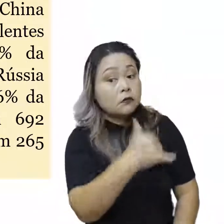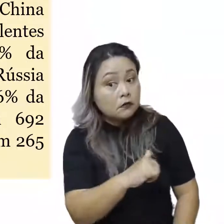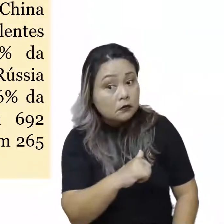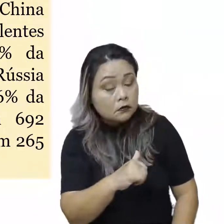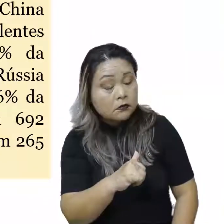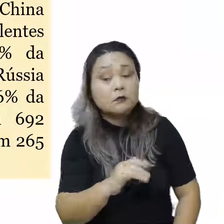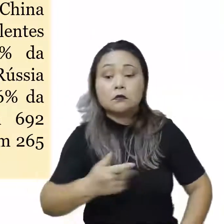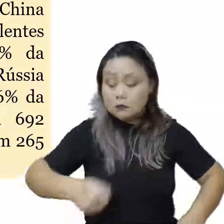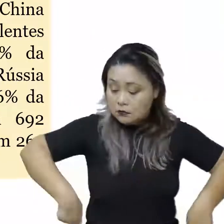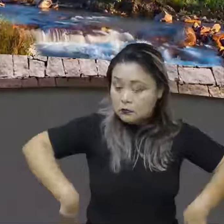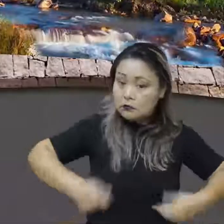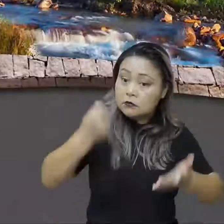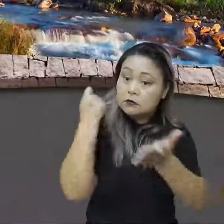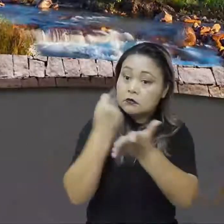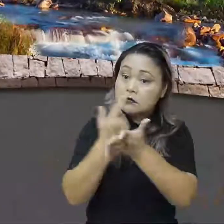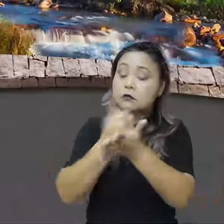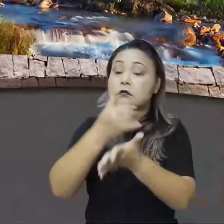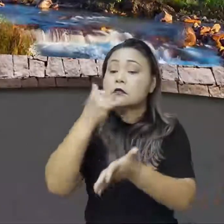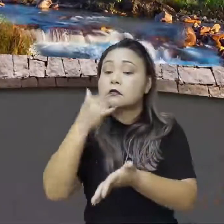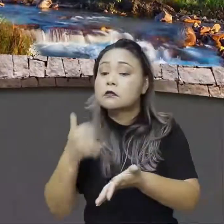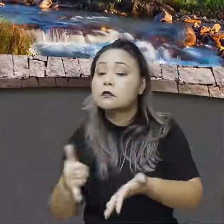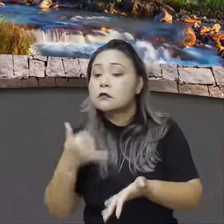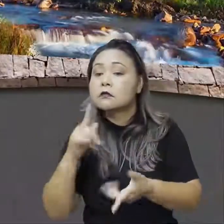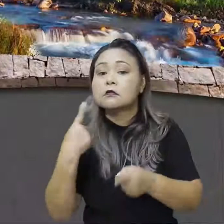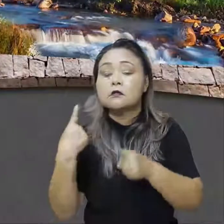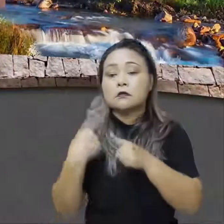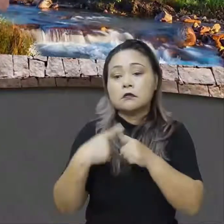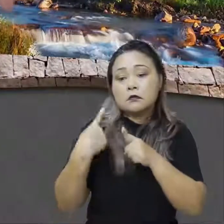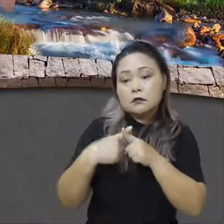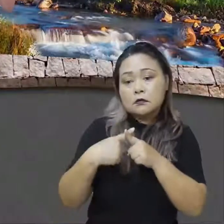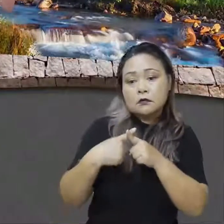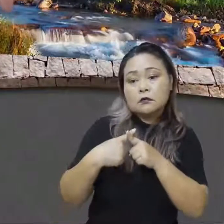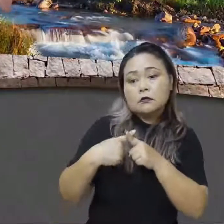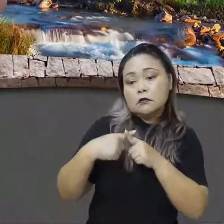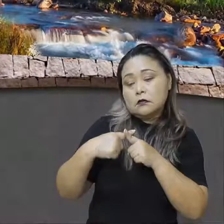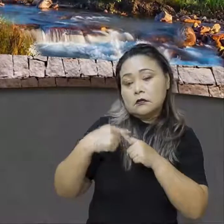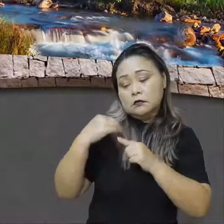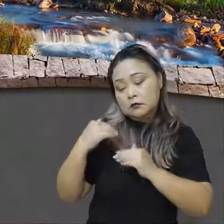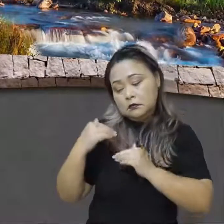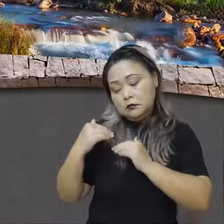Se são consumidores de energia, é porque estão em